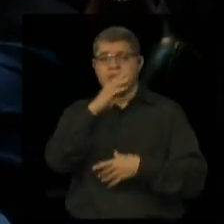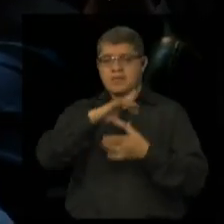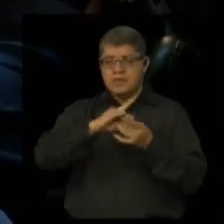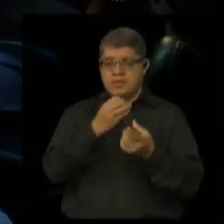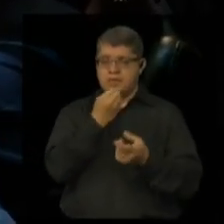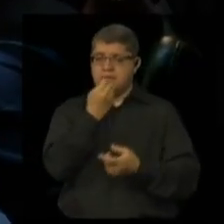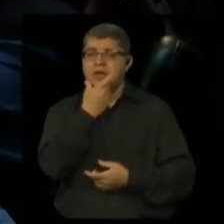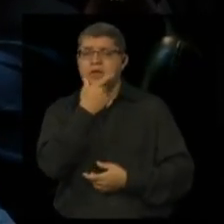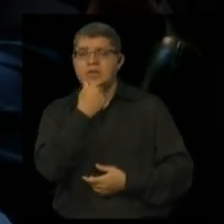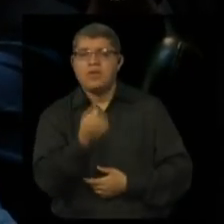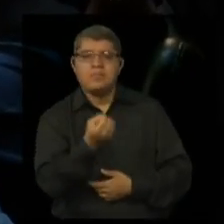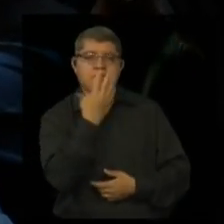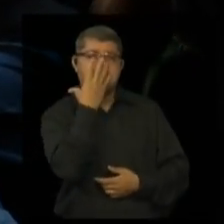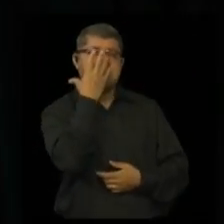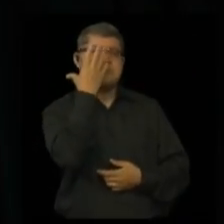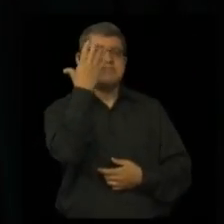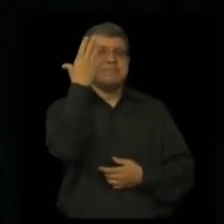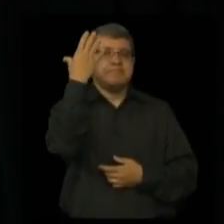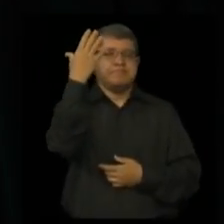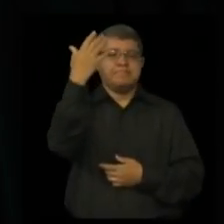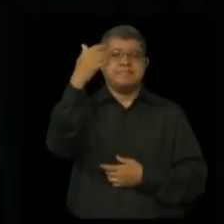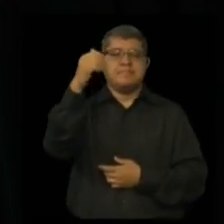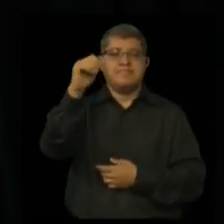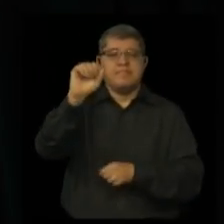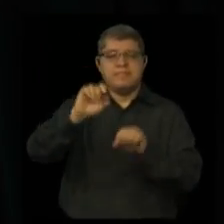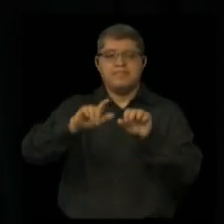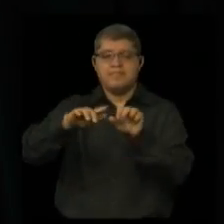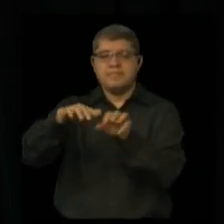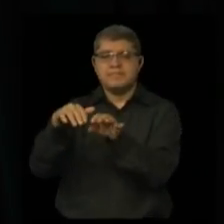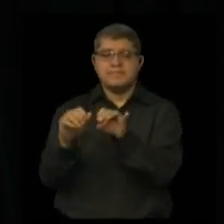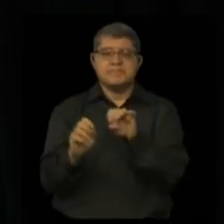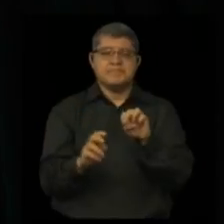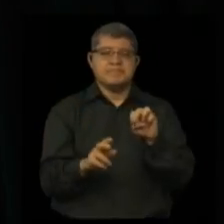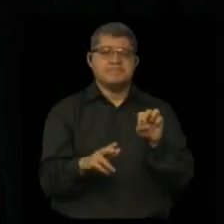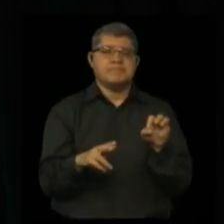O homem livre é um homem bom, bah.